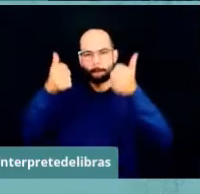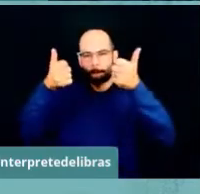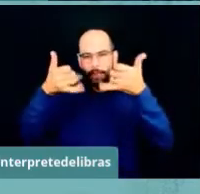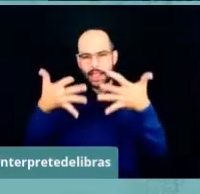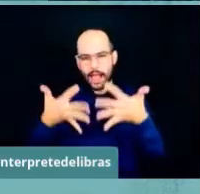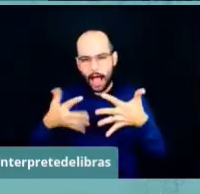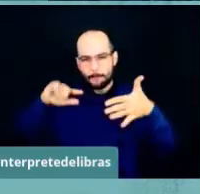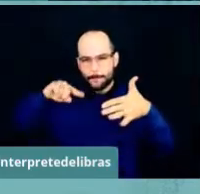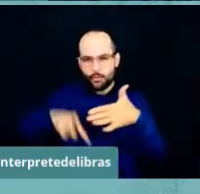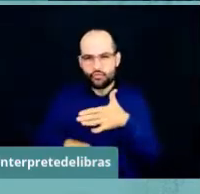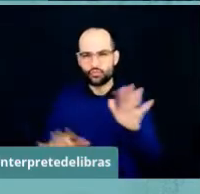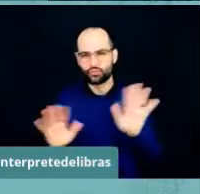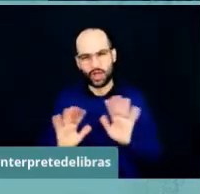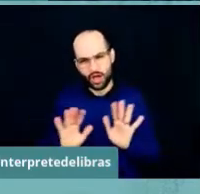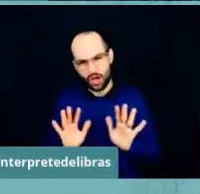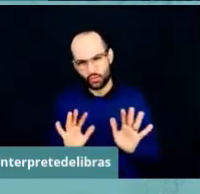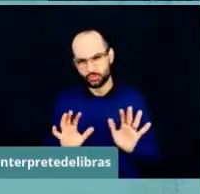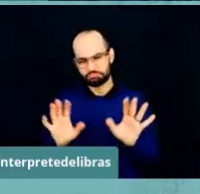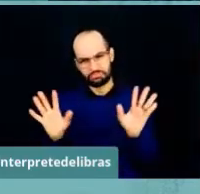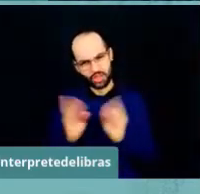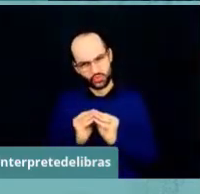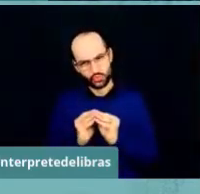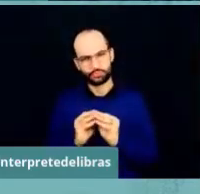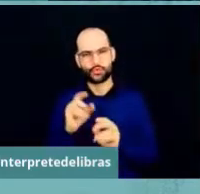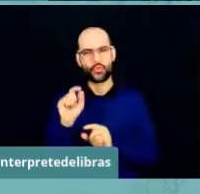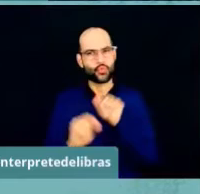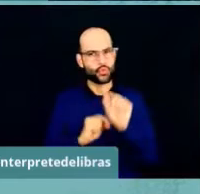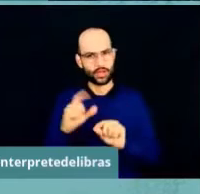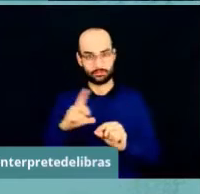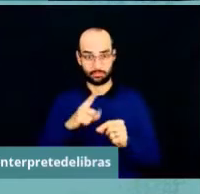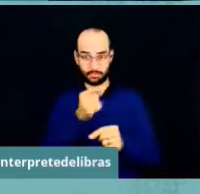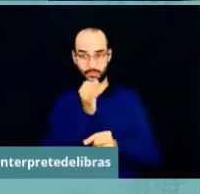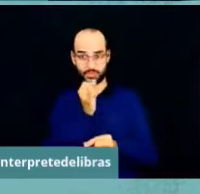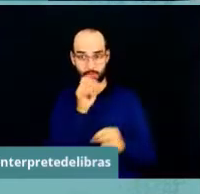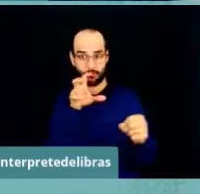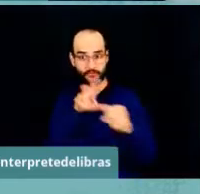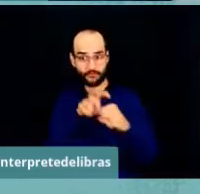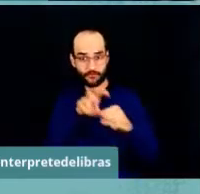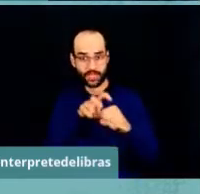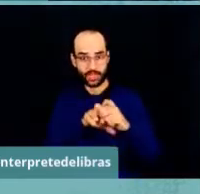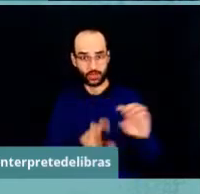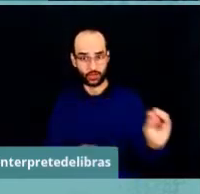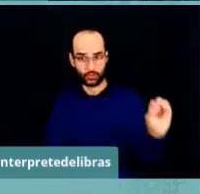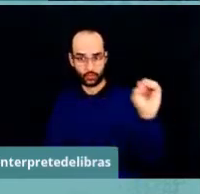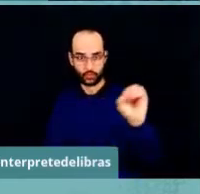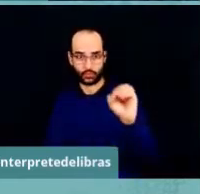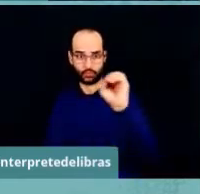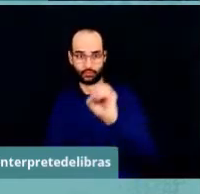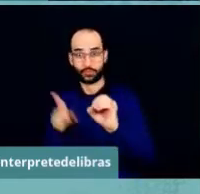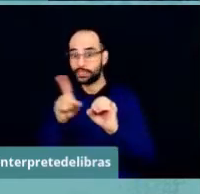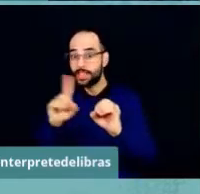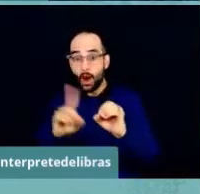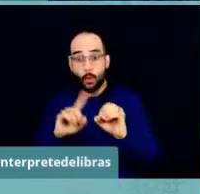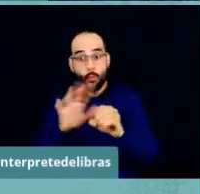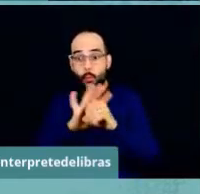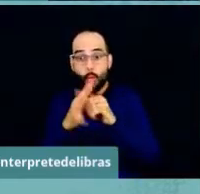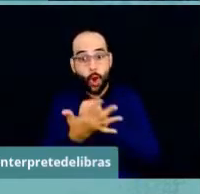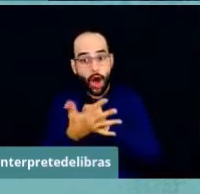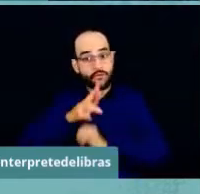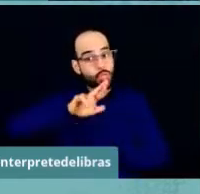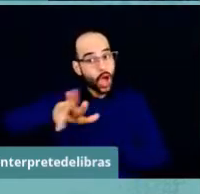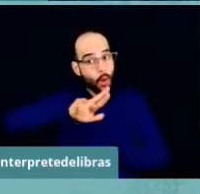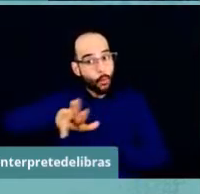aprofundar tanto nisso, tá? Então, eu tenho aqui um vírus que não é o coronavírus,